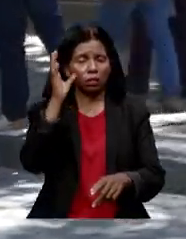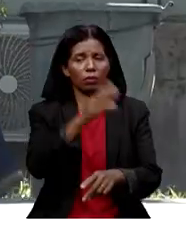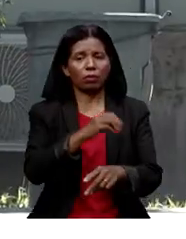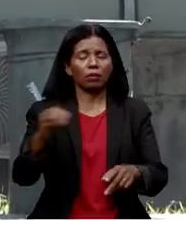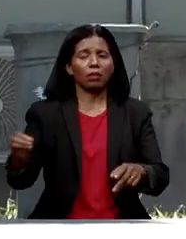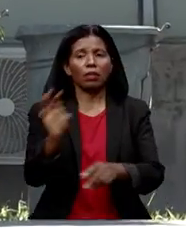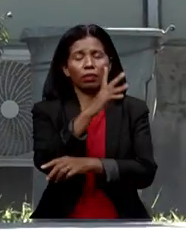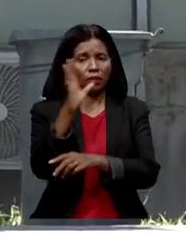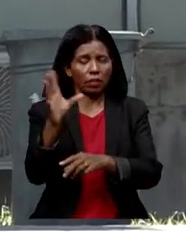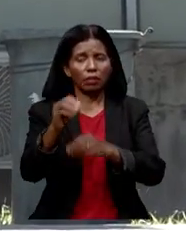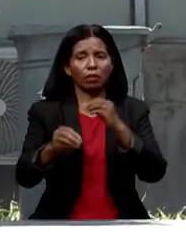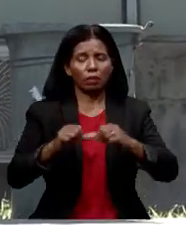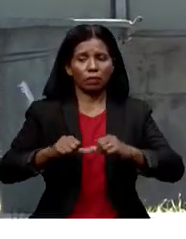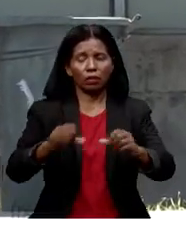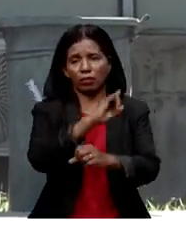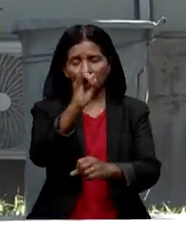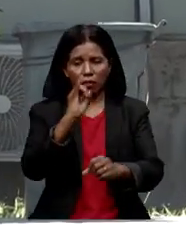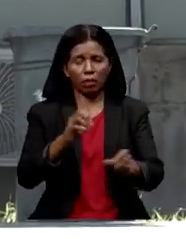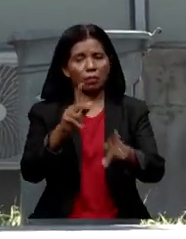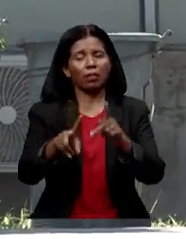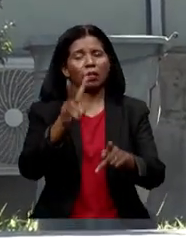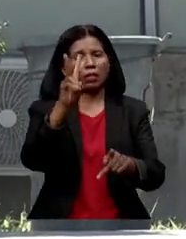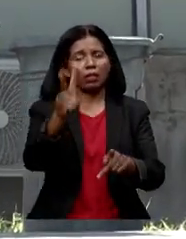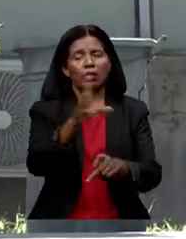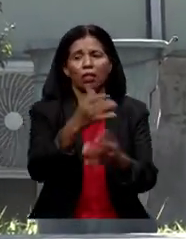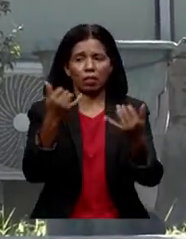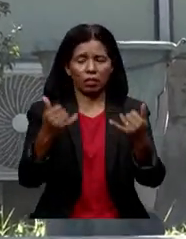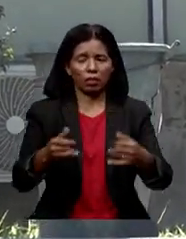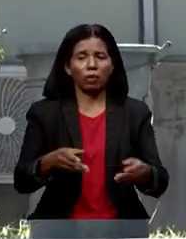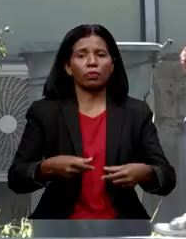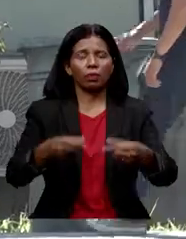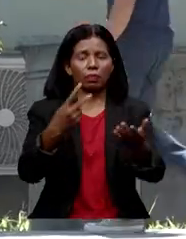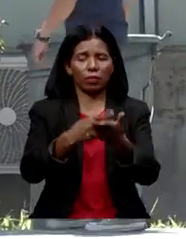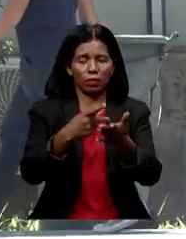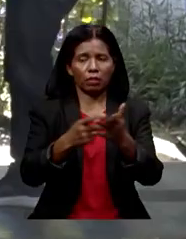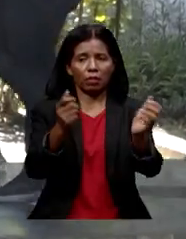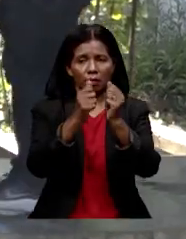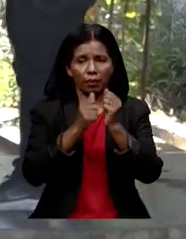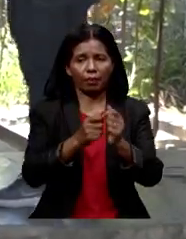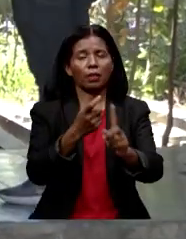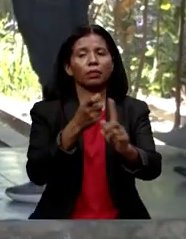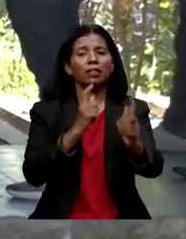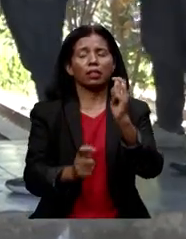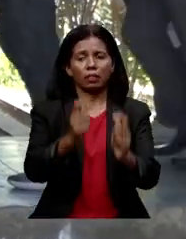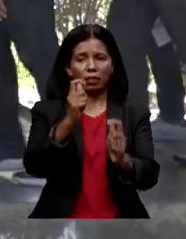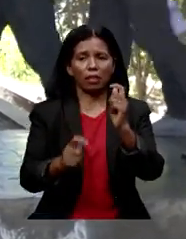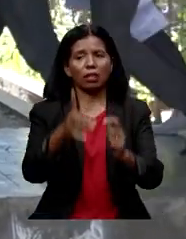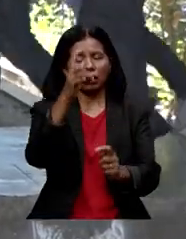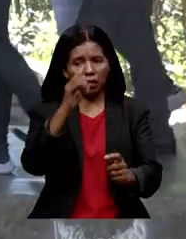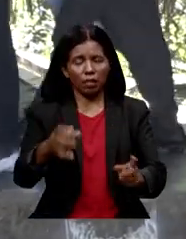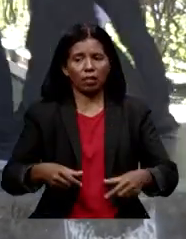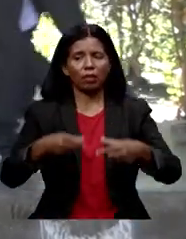Floresta onde continua a investigação suspeita na rua, nebe alegadamente foi projeto Bamalo. Mandado do Tribunal Primeira Instância de Line foi